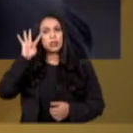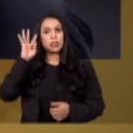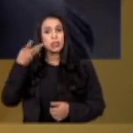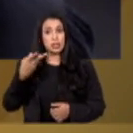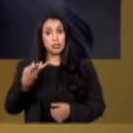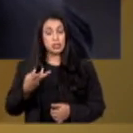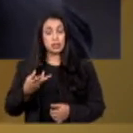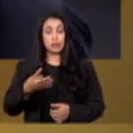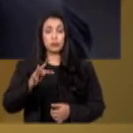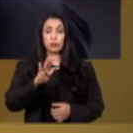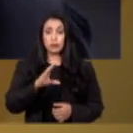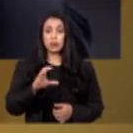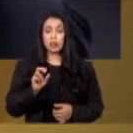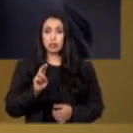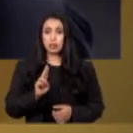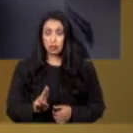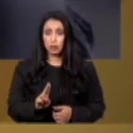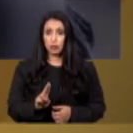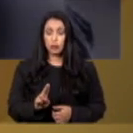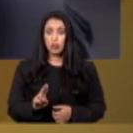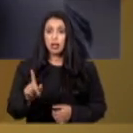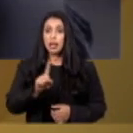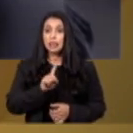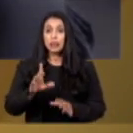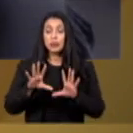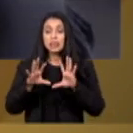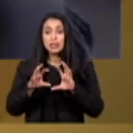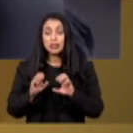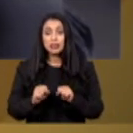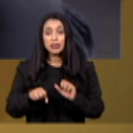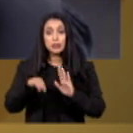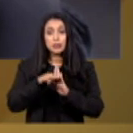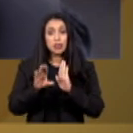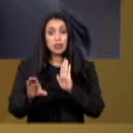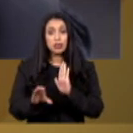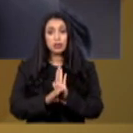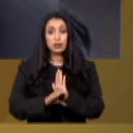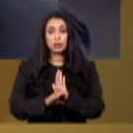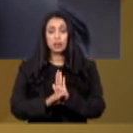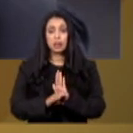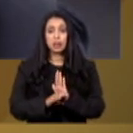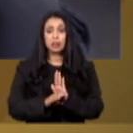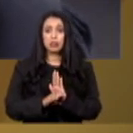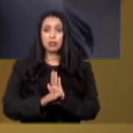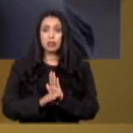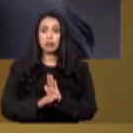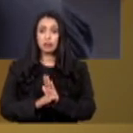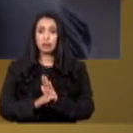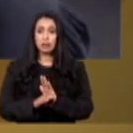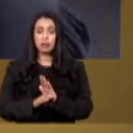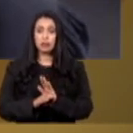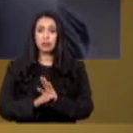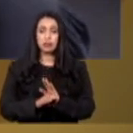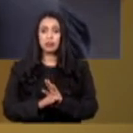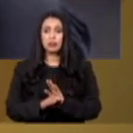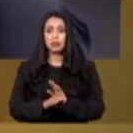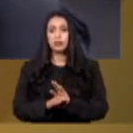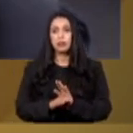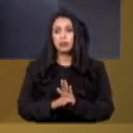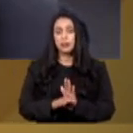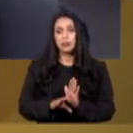determinou a indisponibilidade cautelar de ativos e a